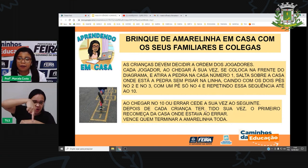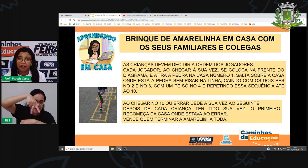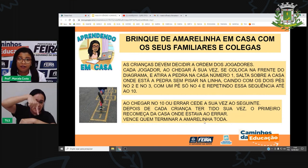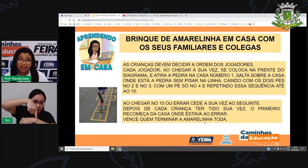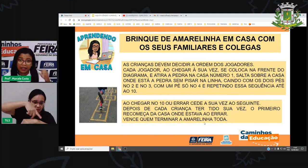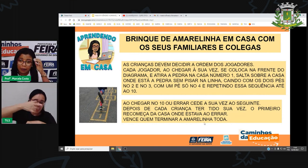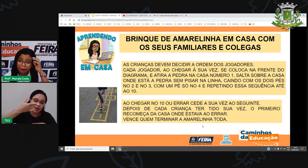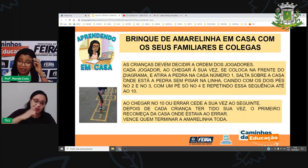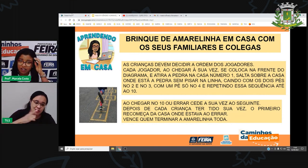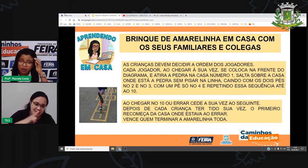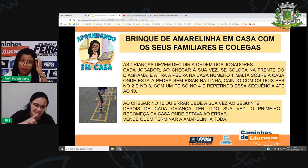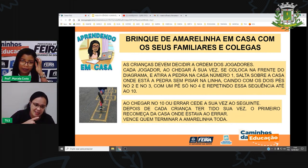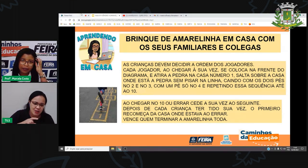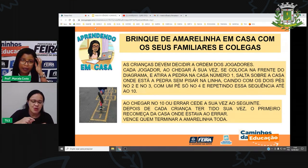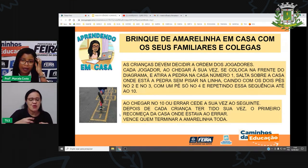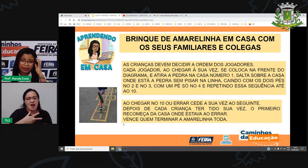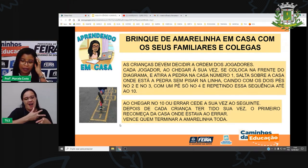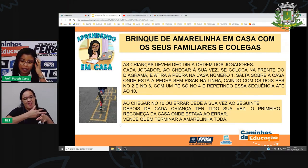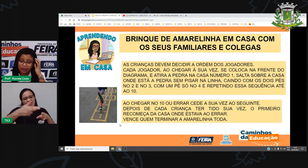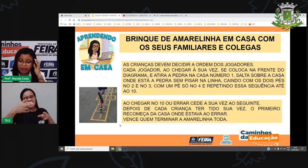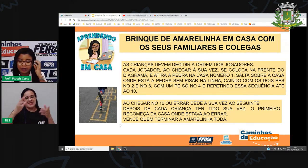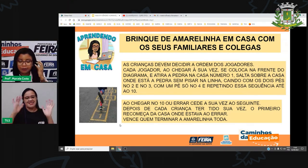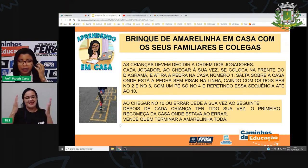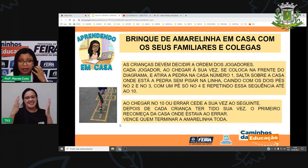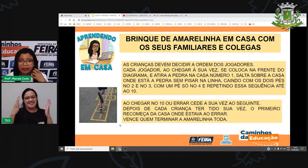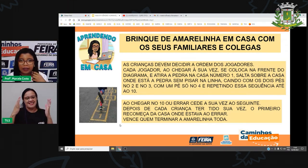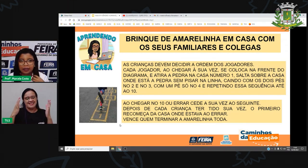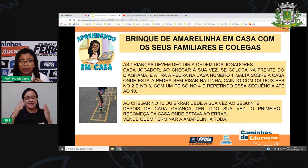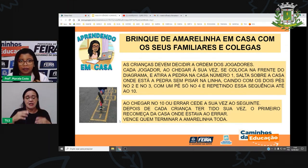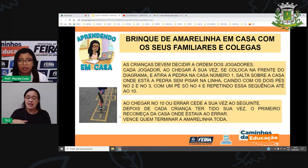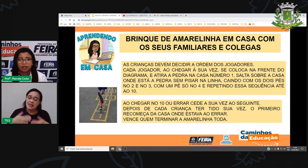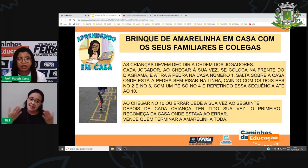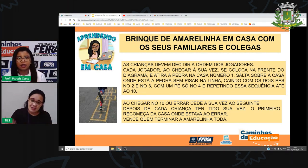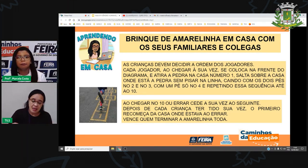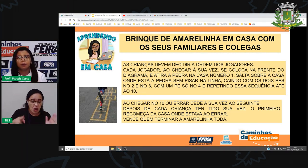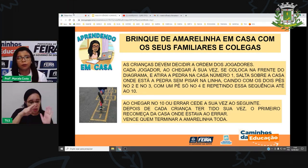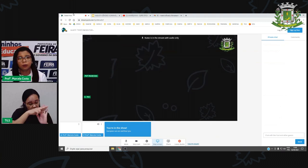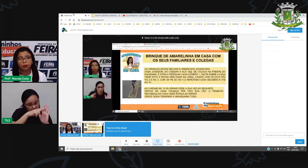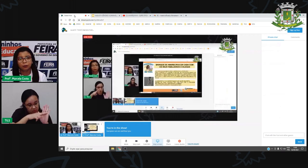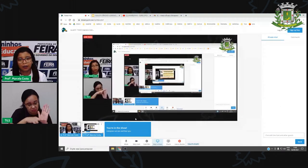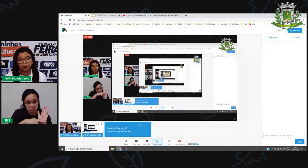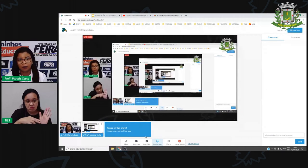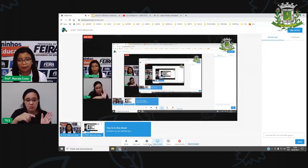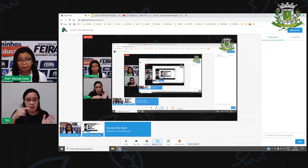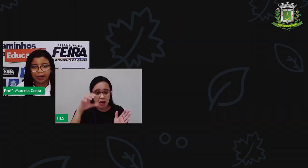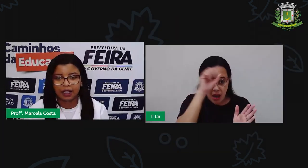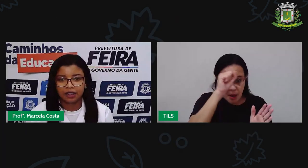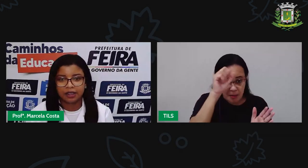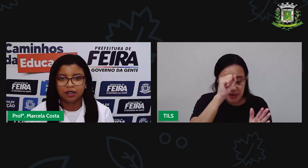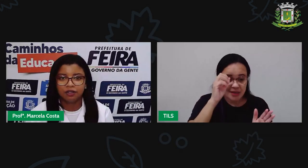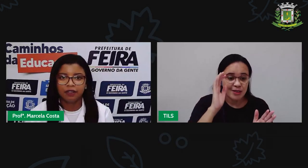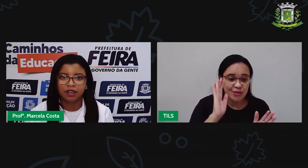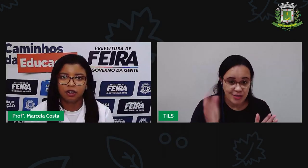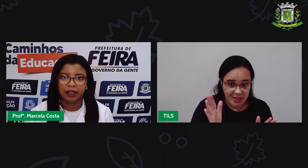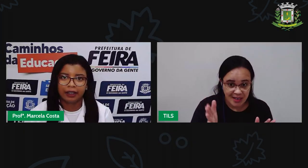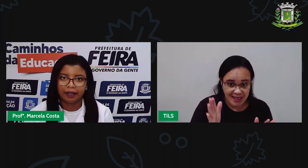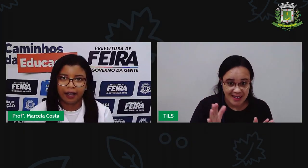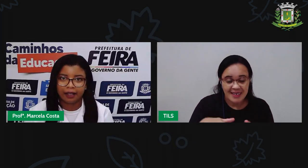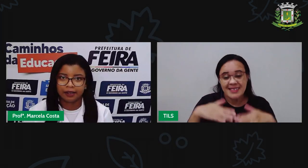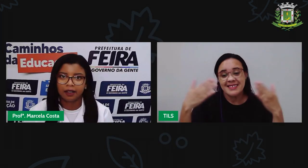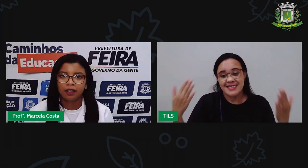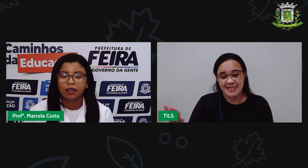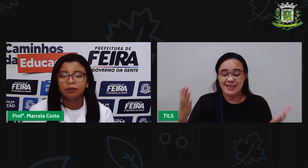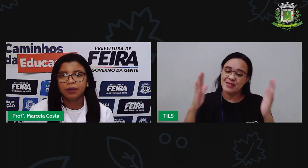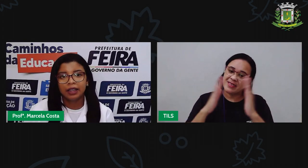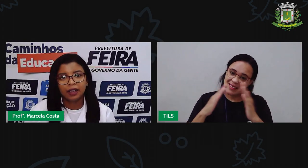Espero que você Tenha aprendido aí As regras Dessa brincadeira Esteja pronto Para colocar em prática E se divertir Em